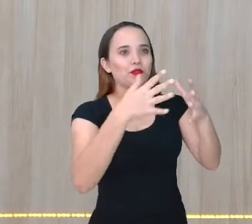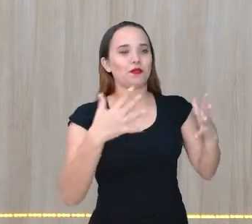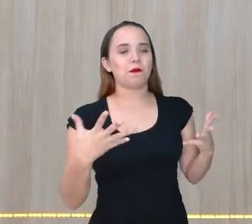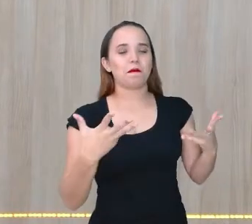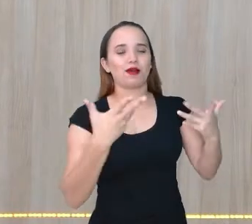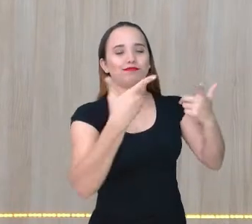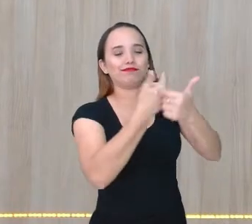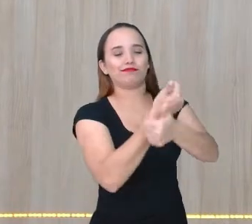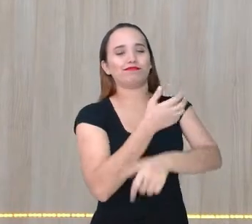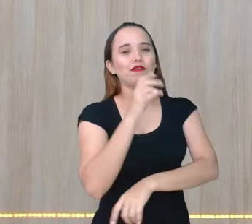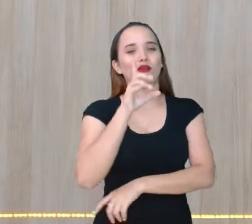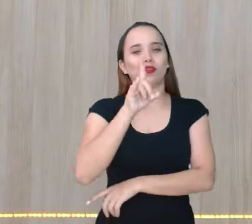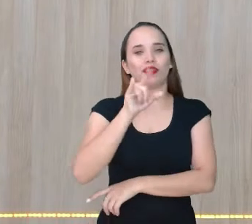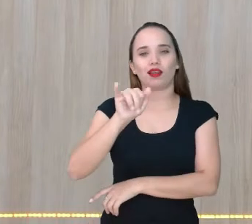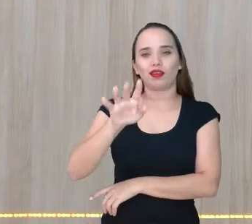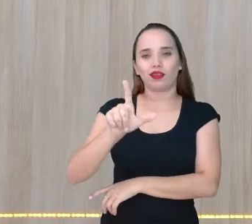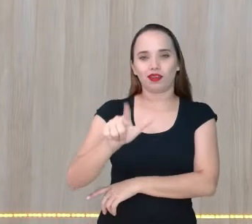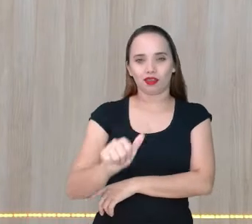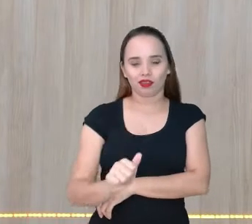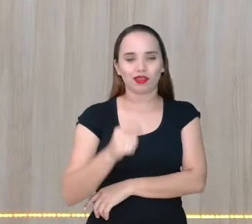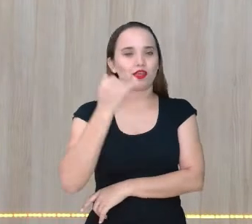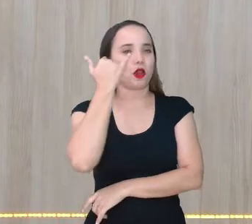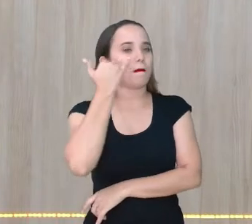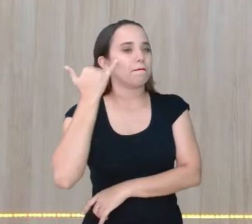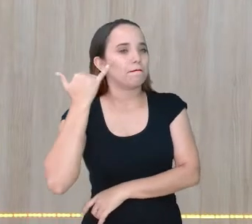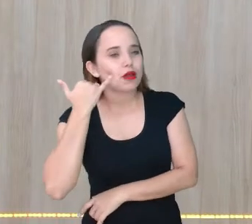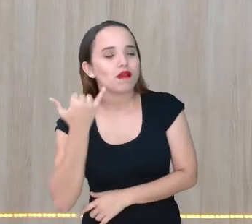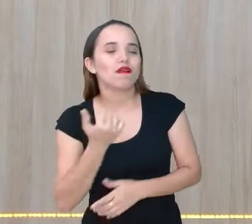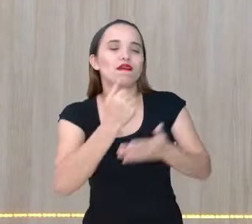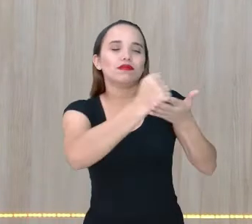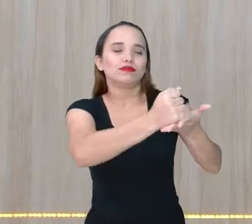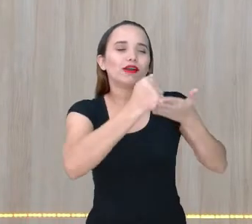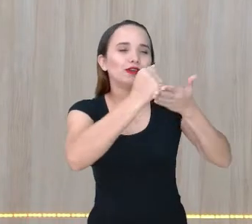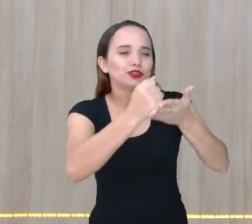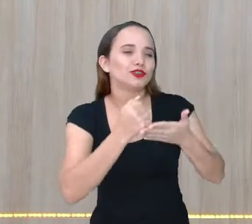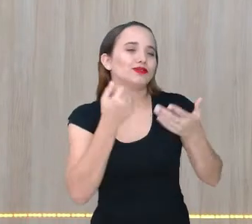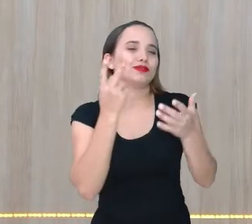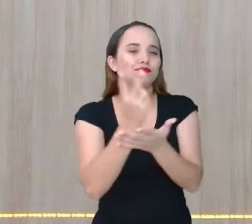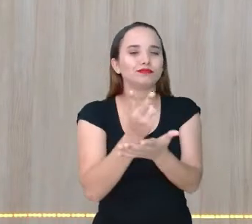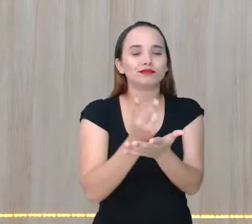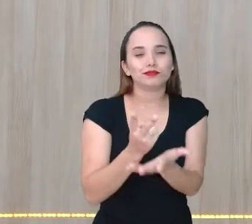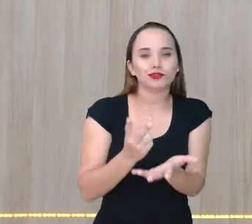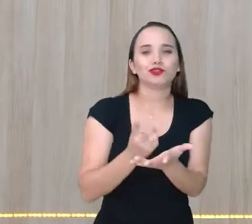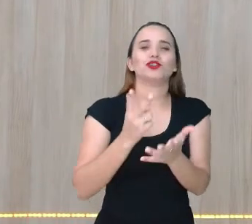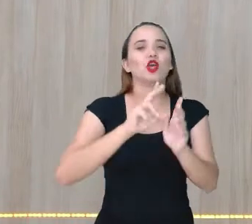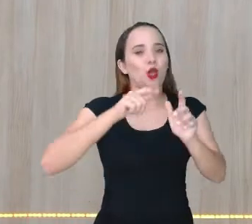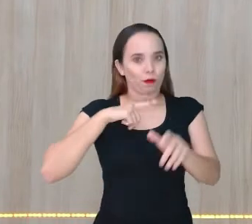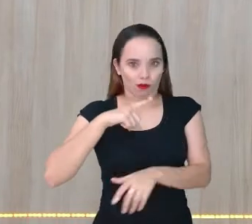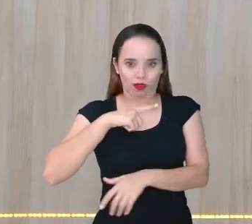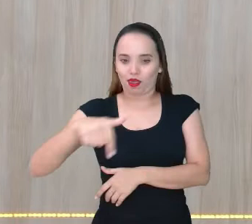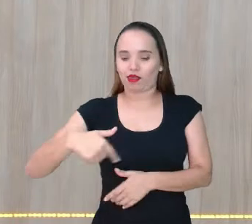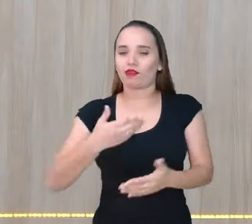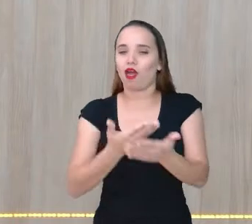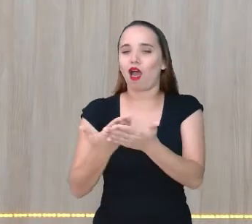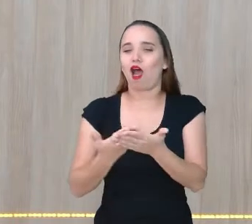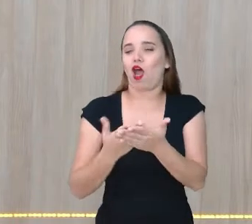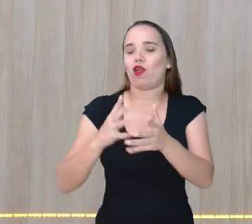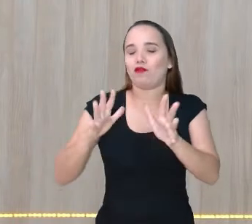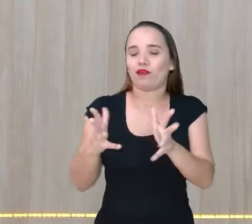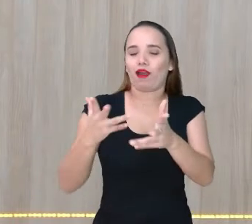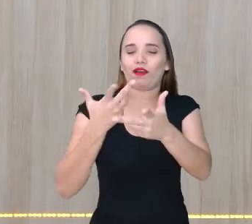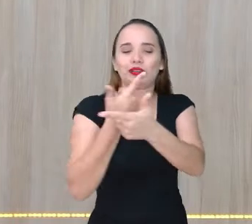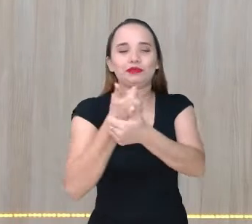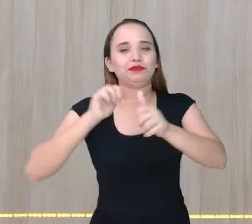né? Dalila, Billy, que sempre nos ajuda, colabora aqui, deixa essa aula ainda muito mais bonita, maravilhosa